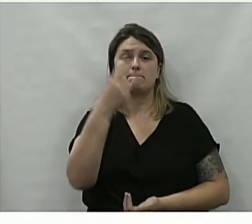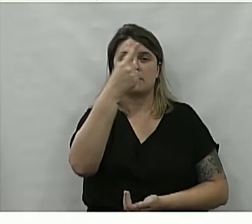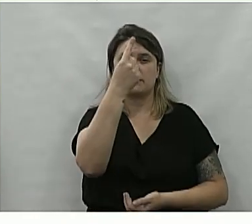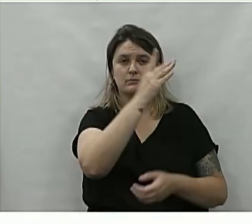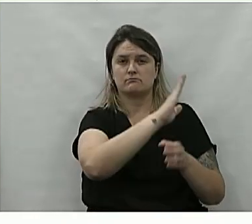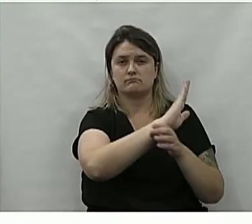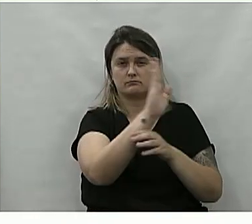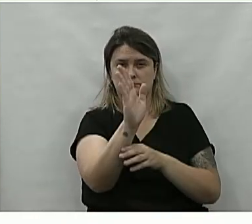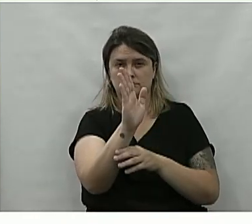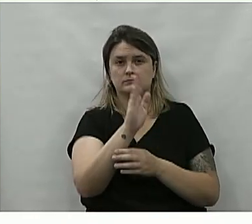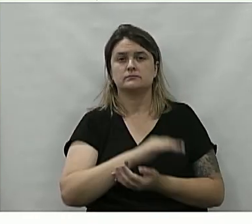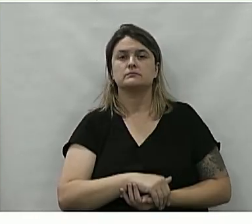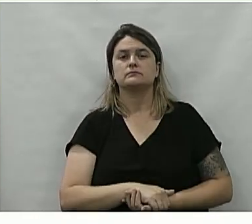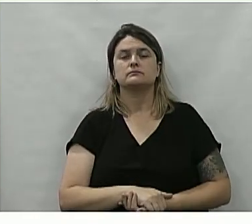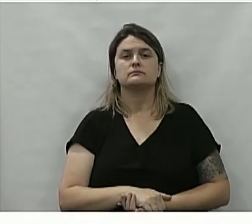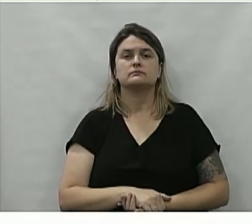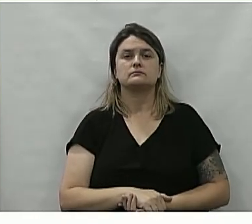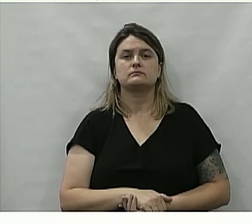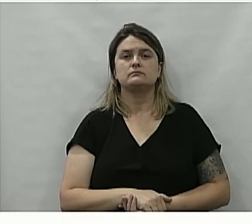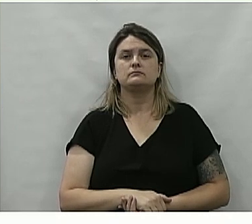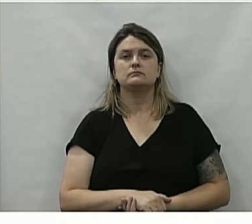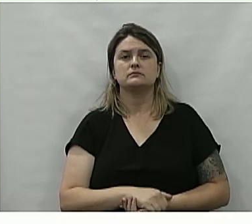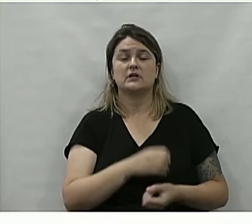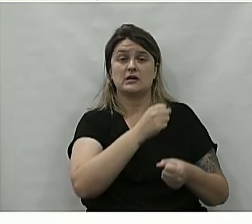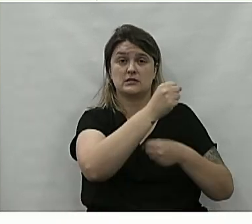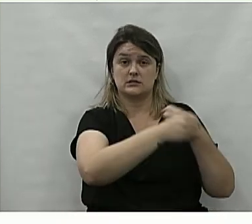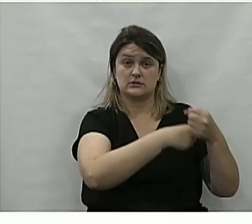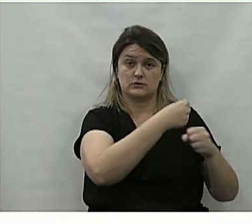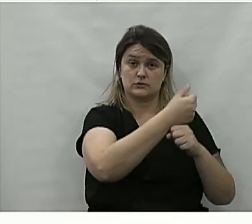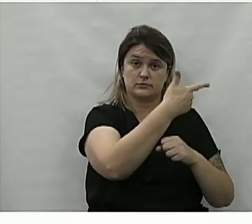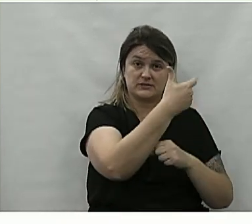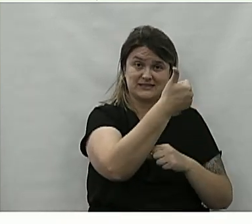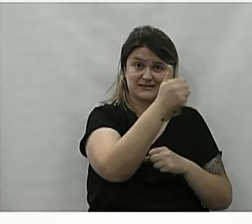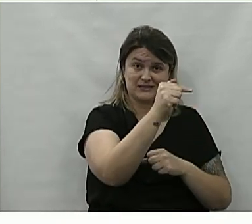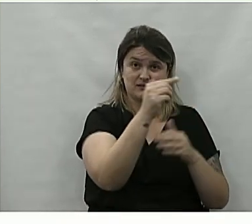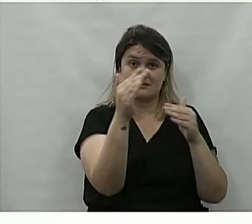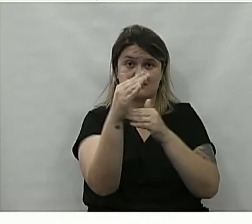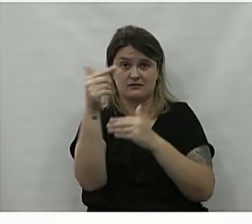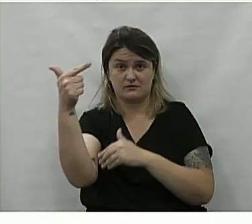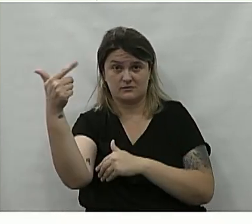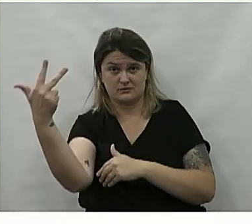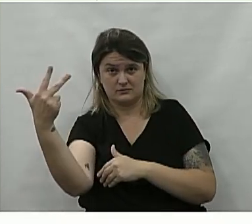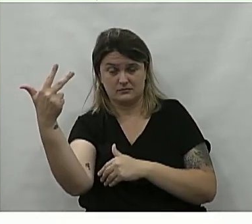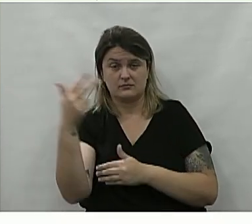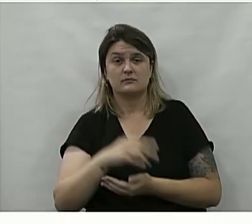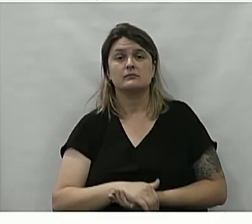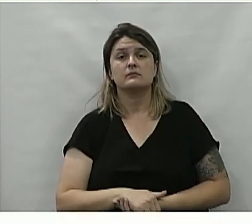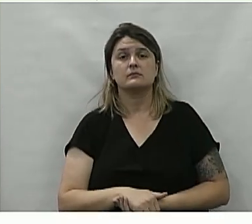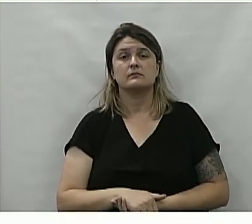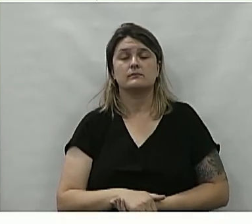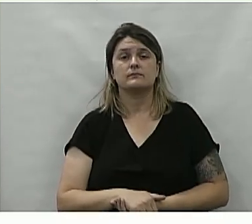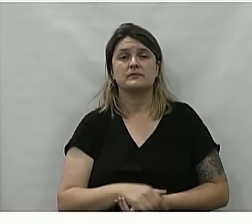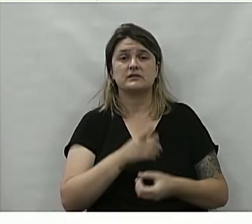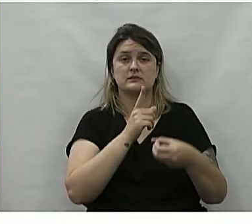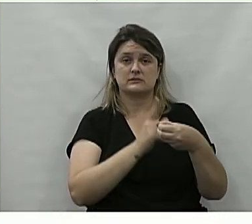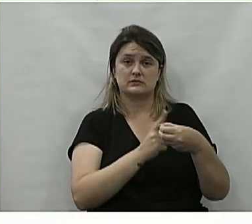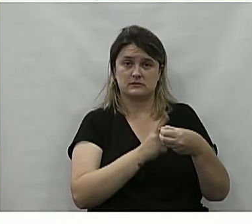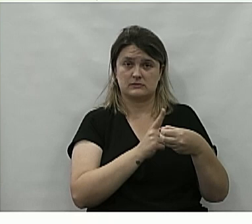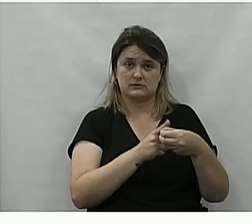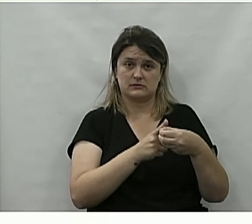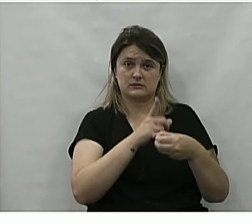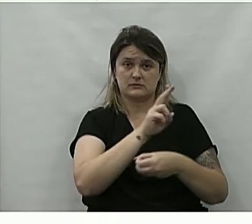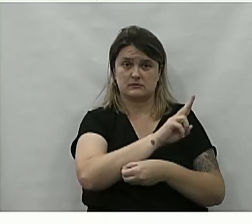slide Desses anos Portanto De 2017 A 2023 O município